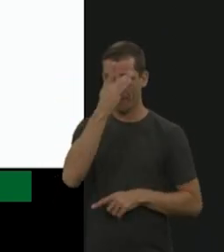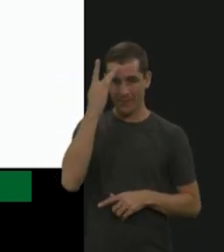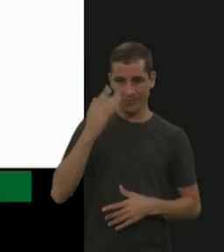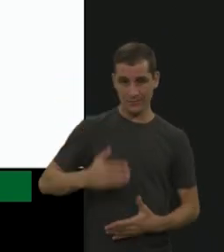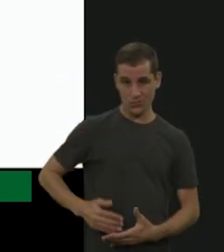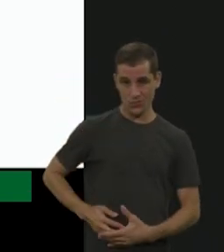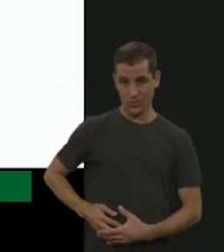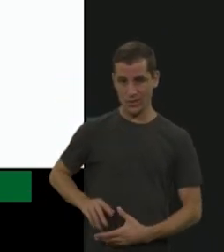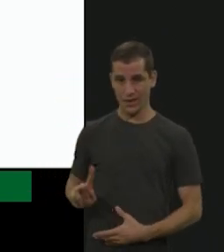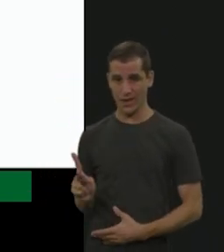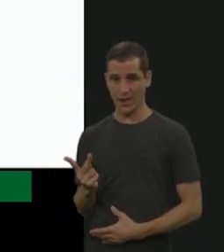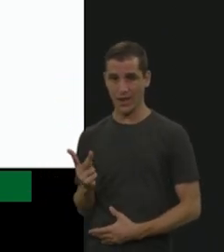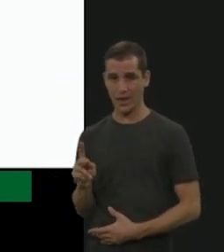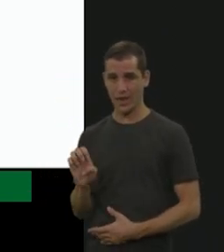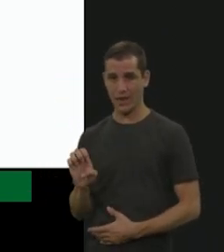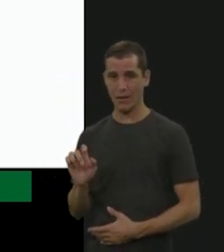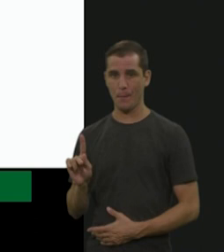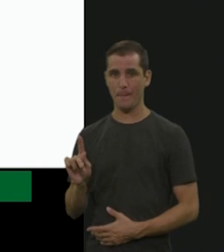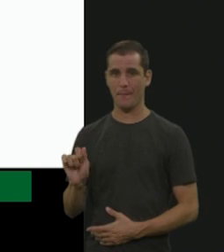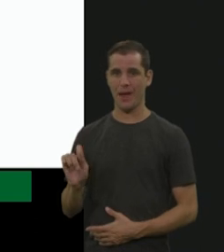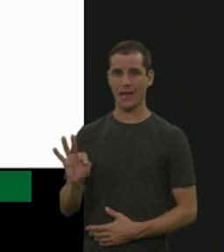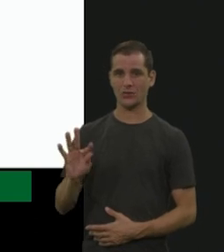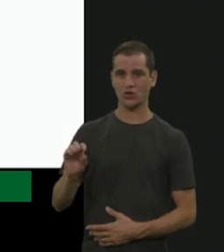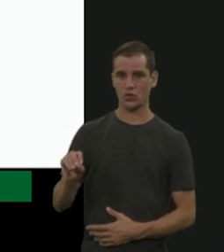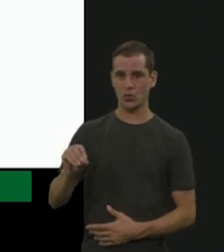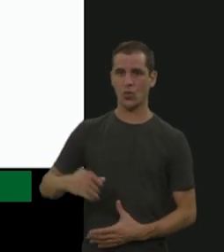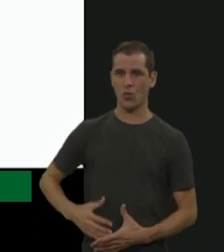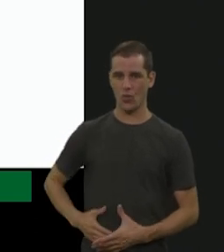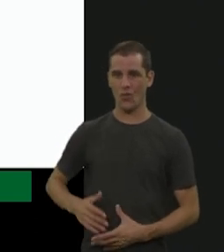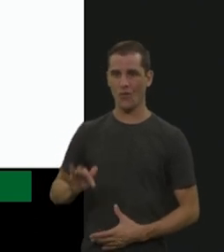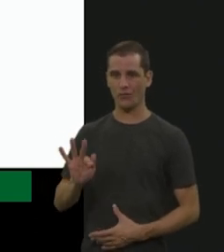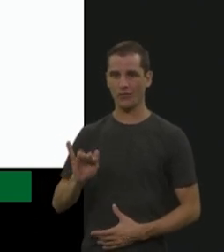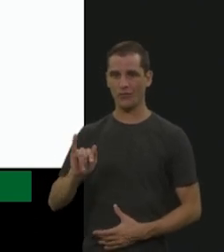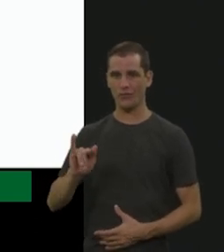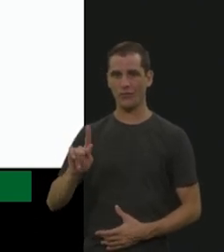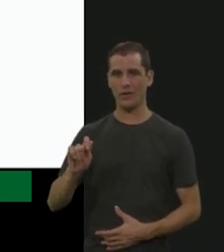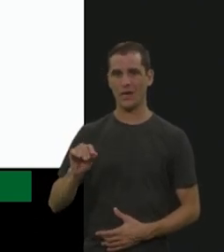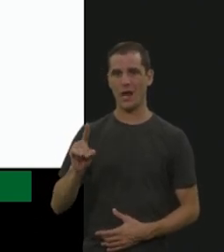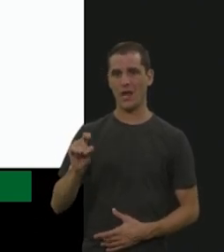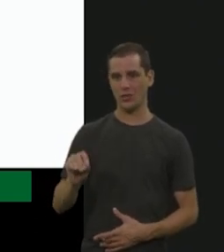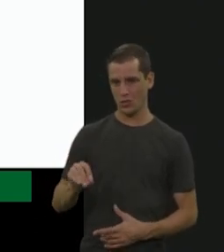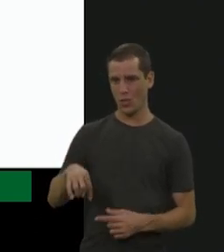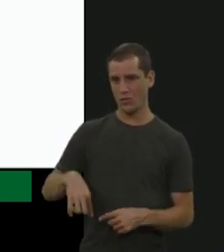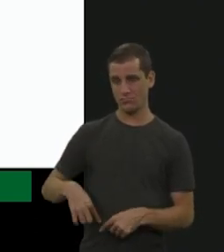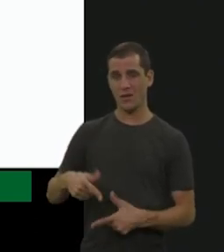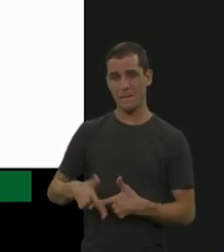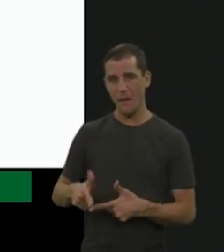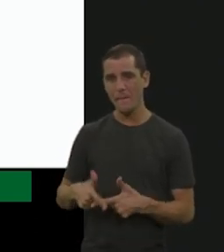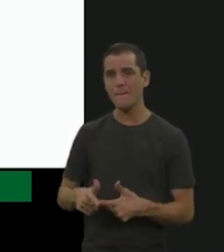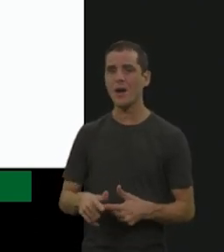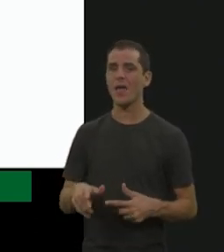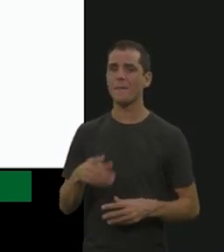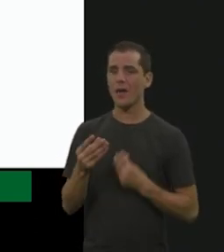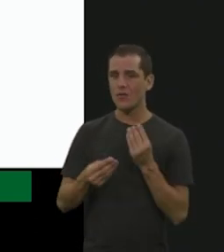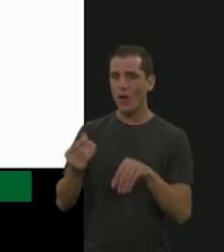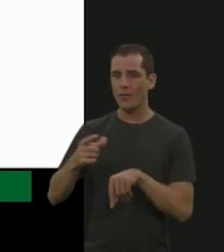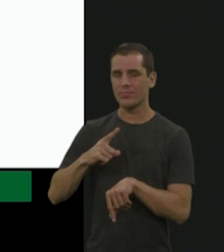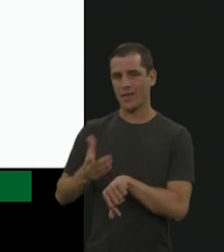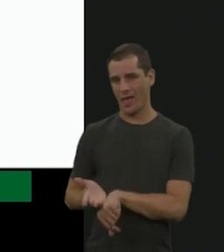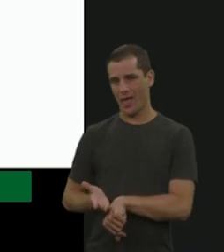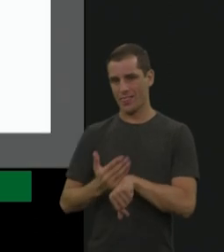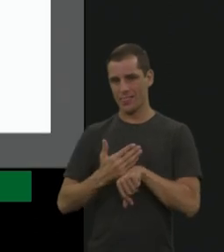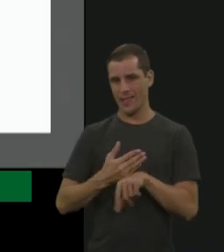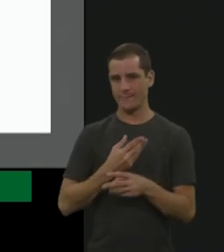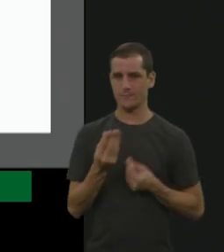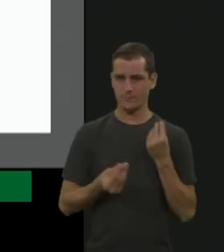a conversão dos hormônios que acontece dentro do fígado. Então, também fazem atraso puberal, né, e uma série de outras